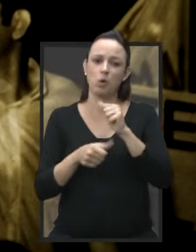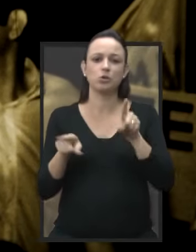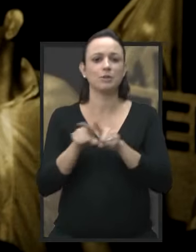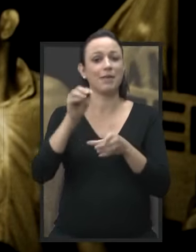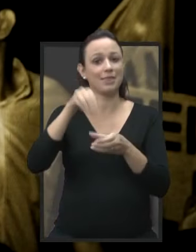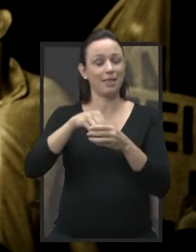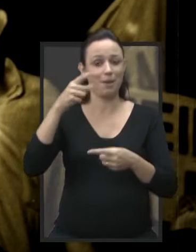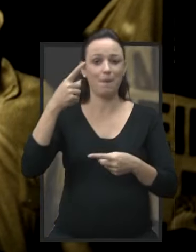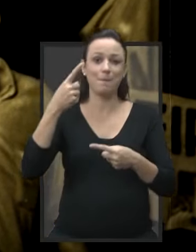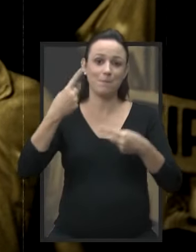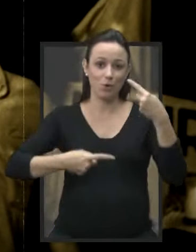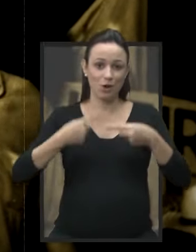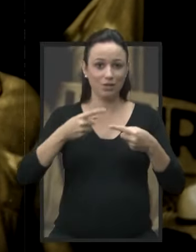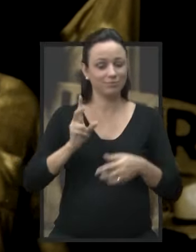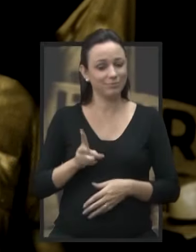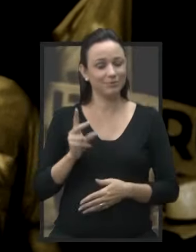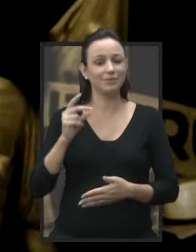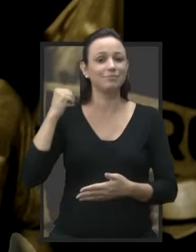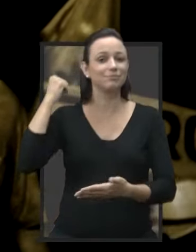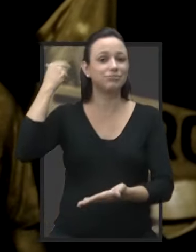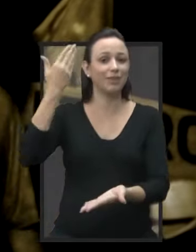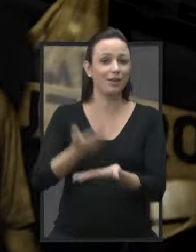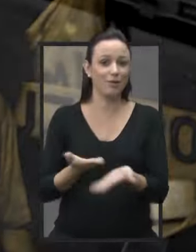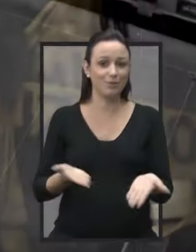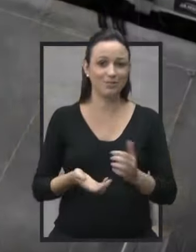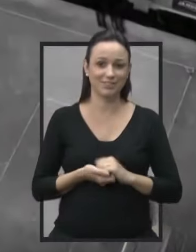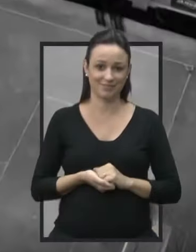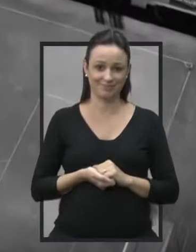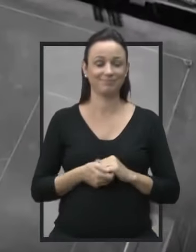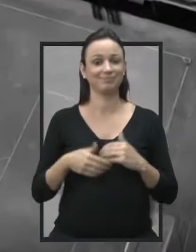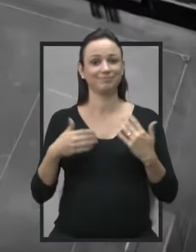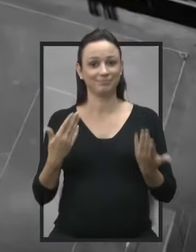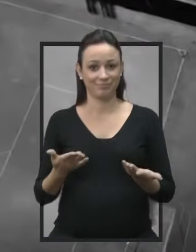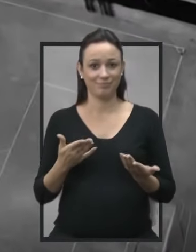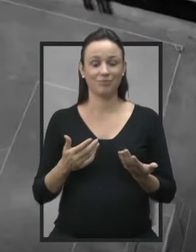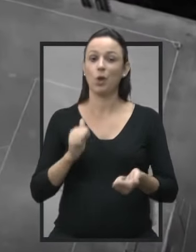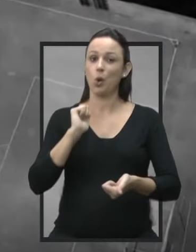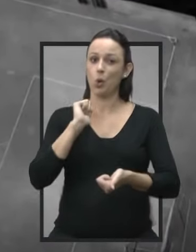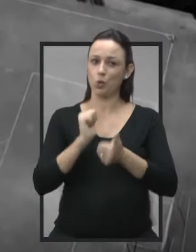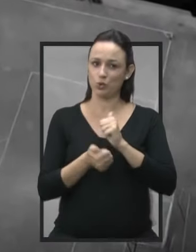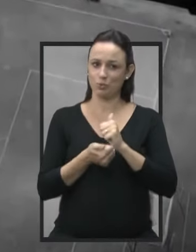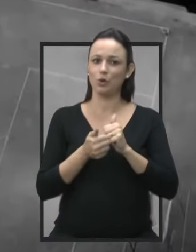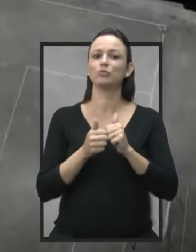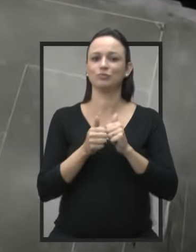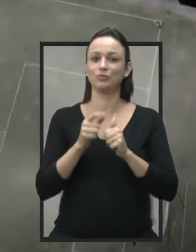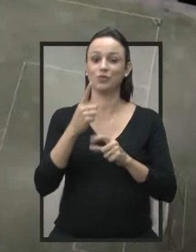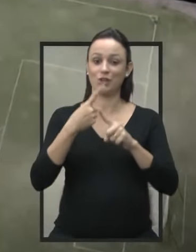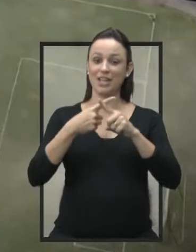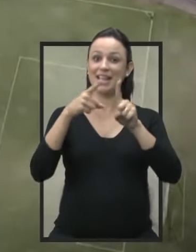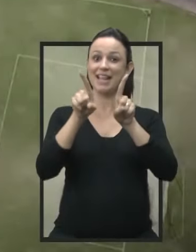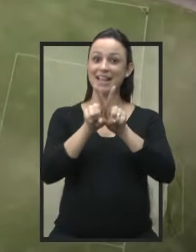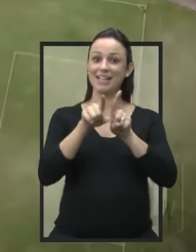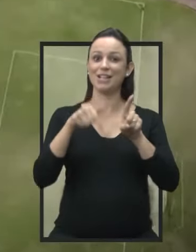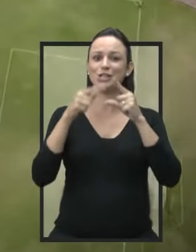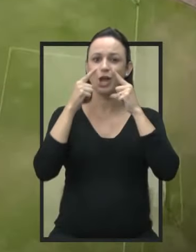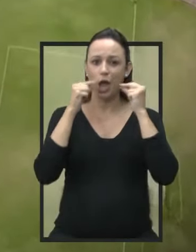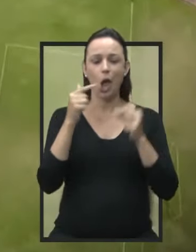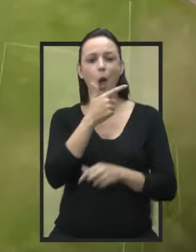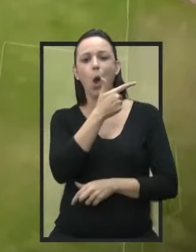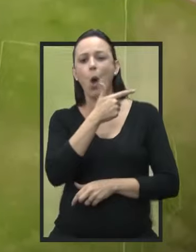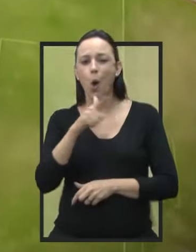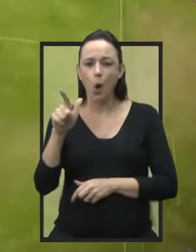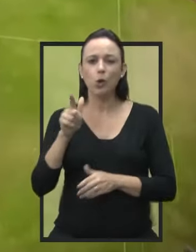esporte como na política, permanece até os dias de hoje. Aliás, o esporte, especialmente o 15 de Jaú,